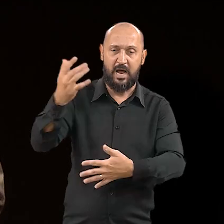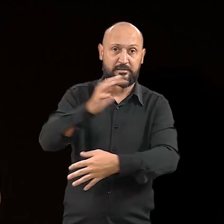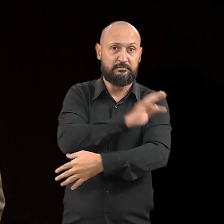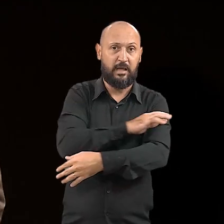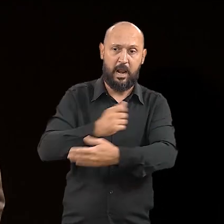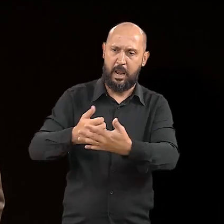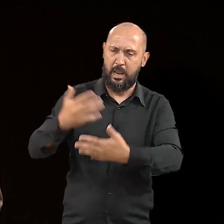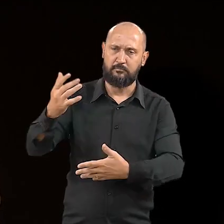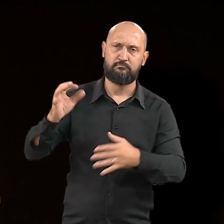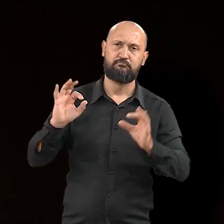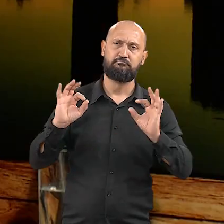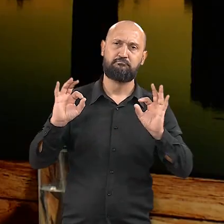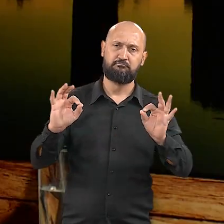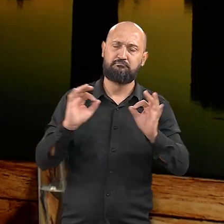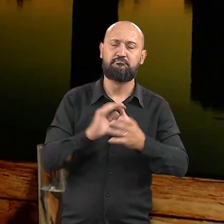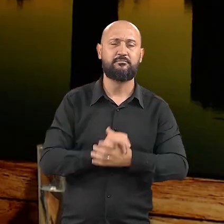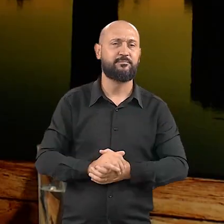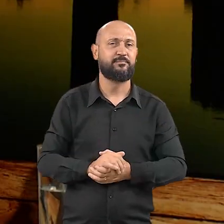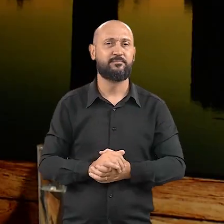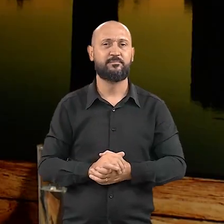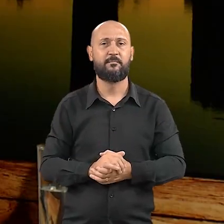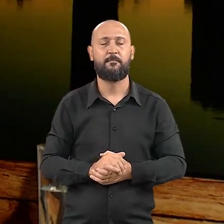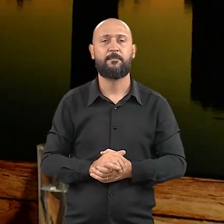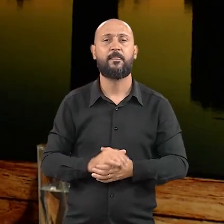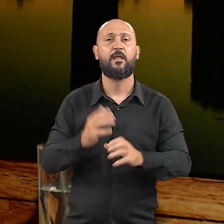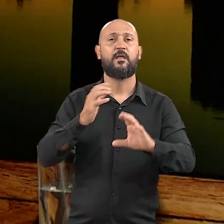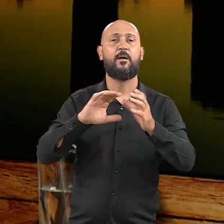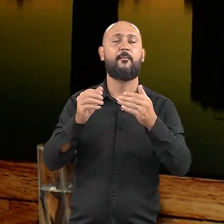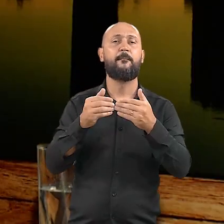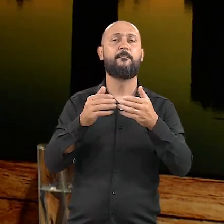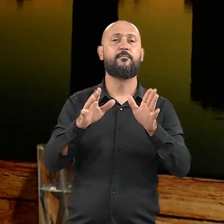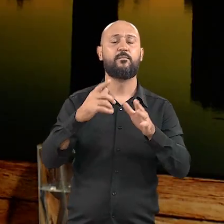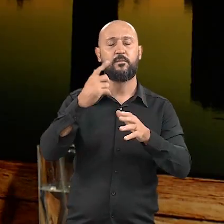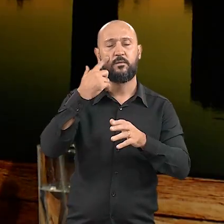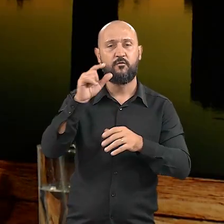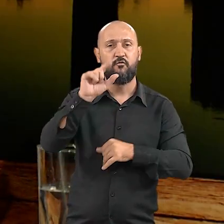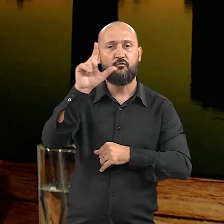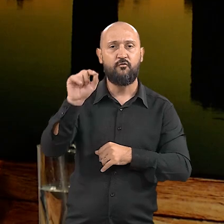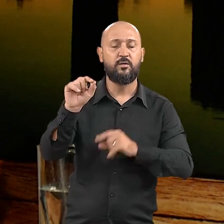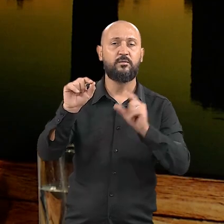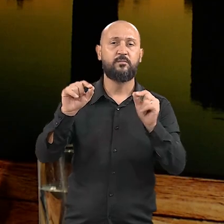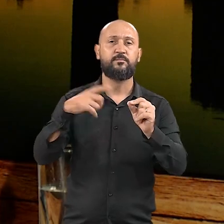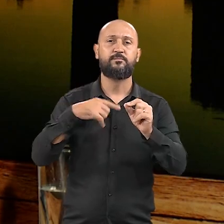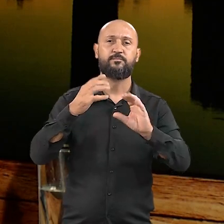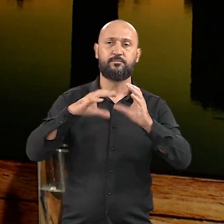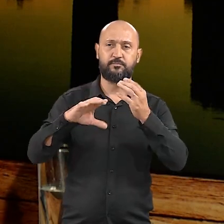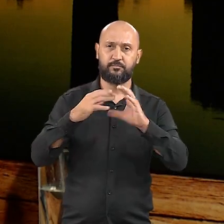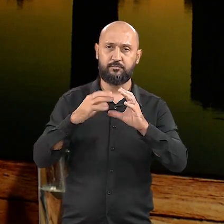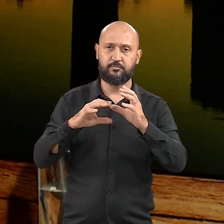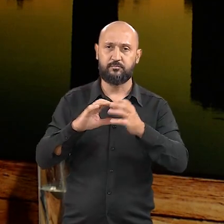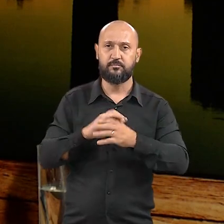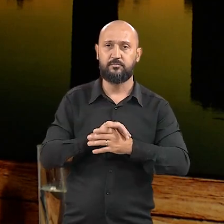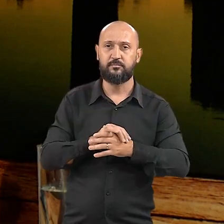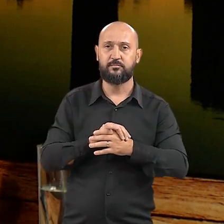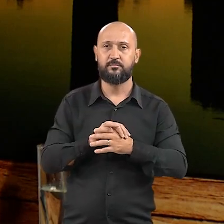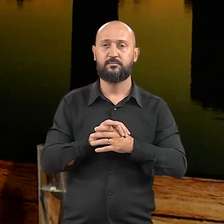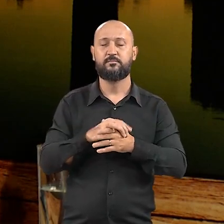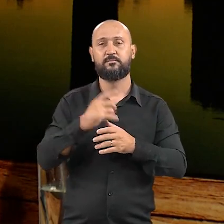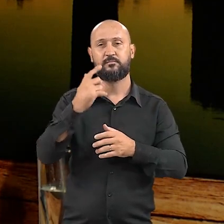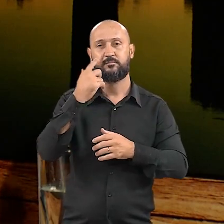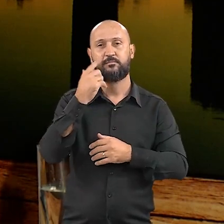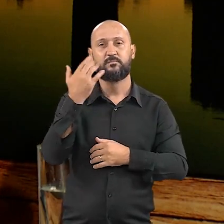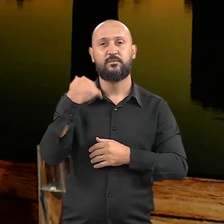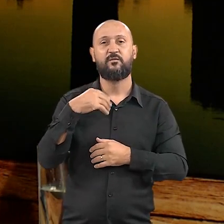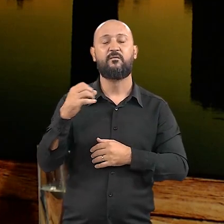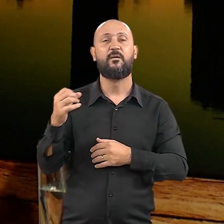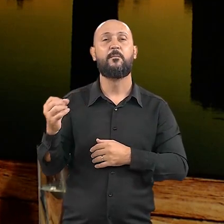técnica respeitável. Respeitável. E aí a música que abriu ficou Fases e Luas, que foi uma música que eu fiz. Estava